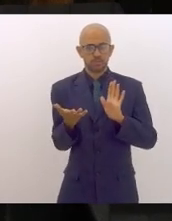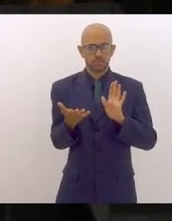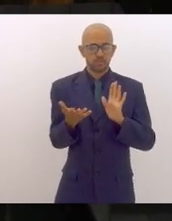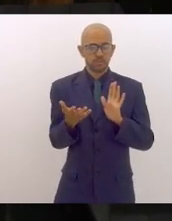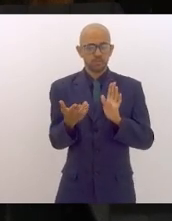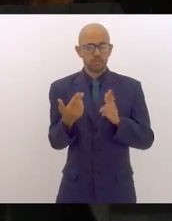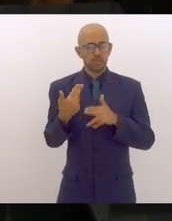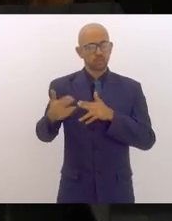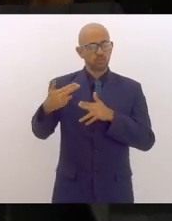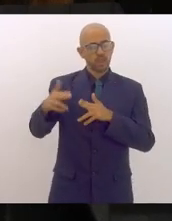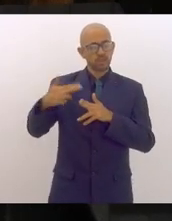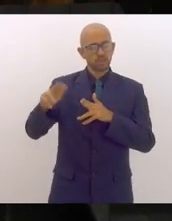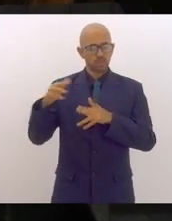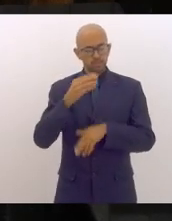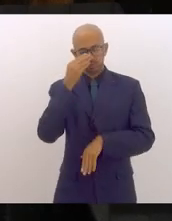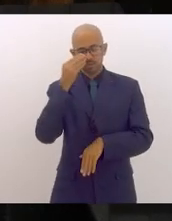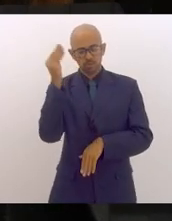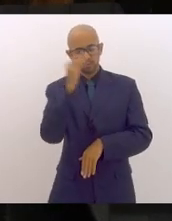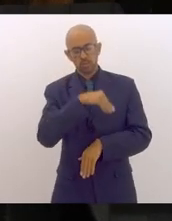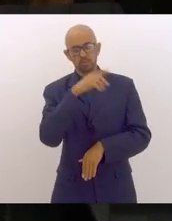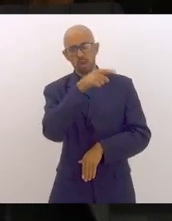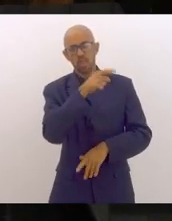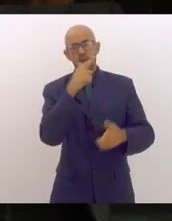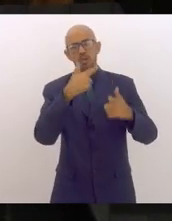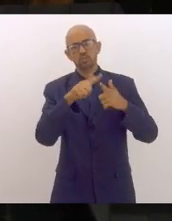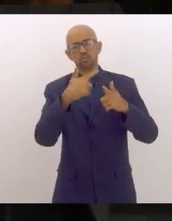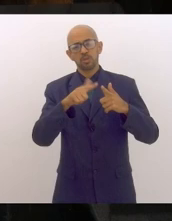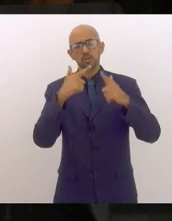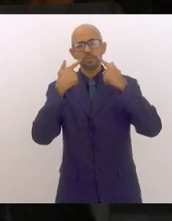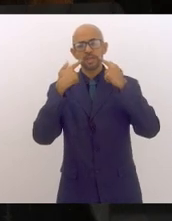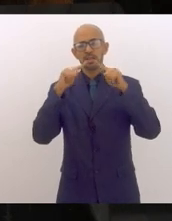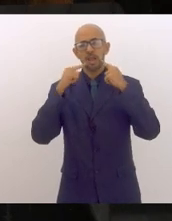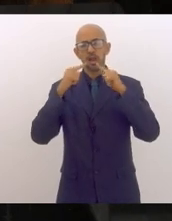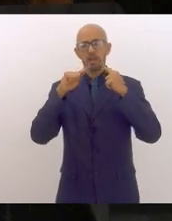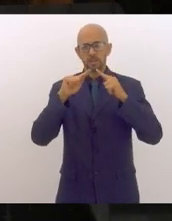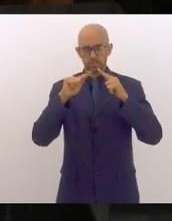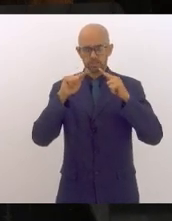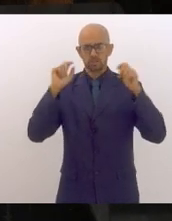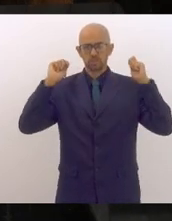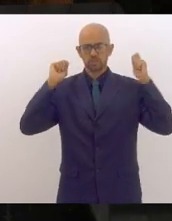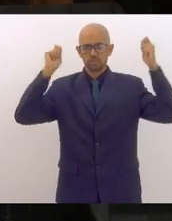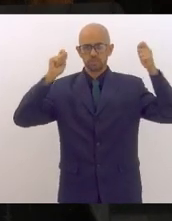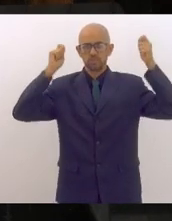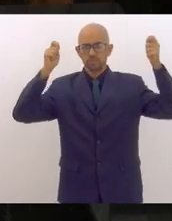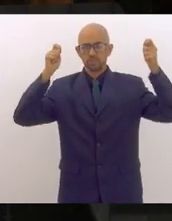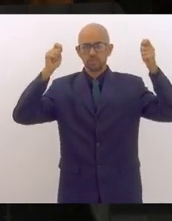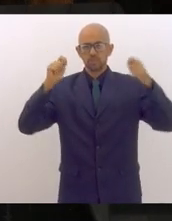escamoteadas, para não fazer a conversa com as reivindicações, com os manifestantes. Então,